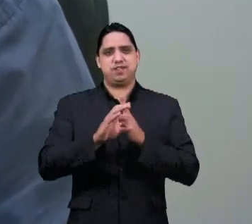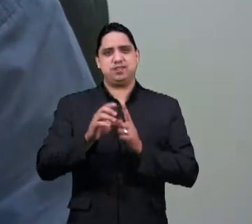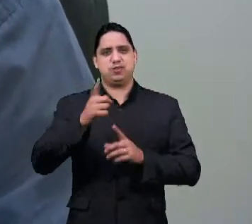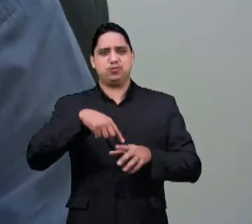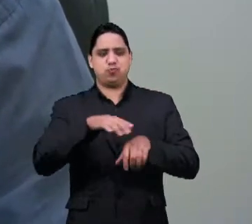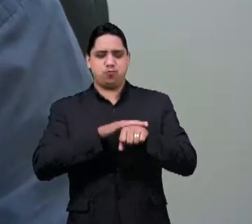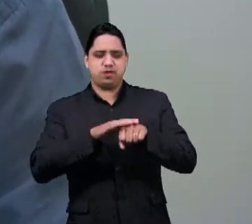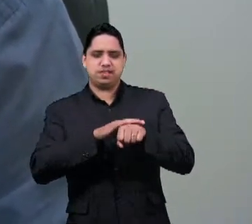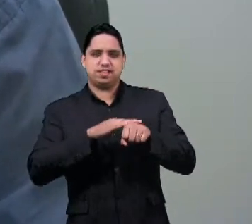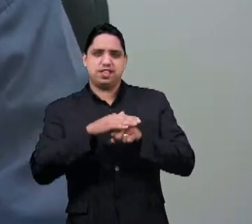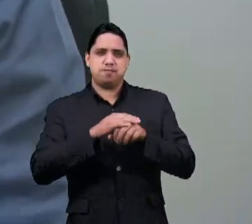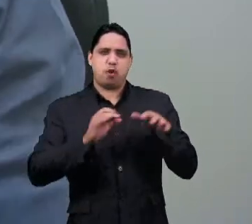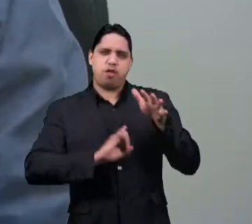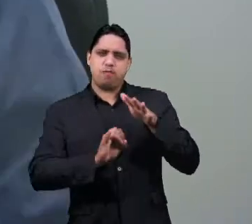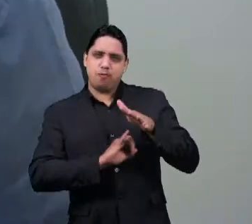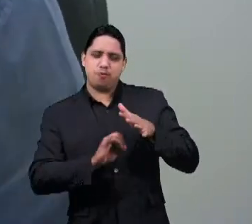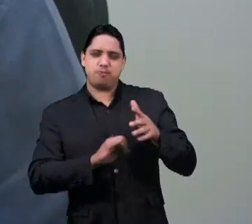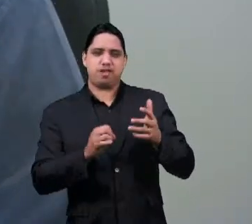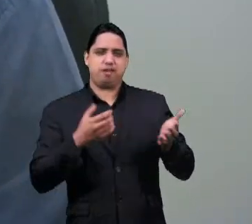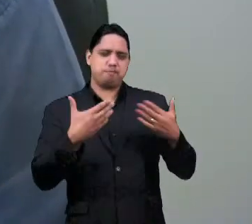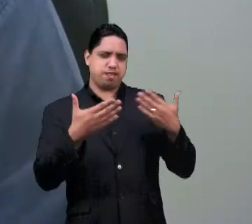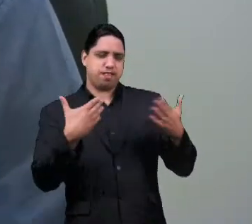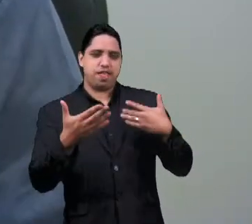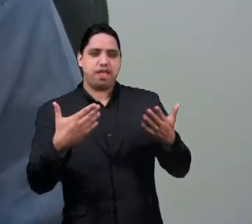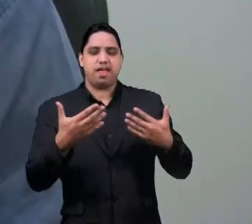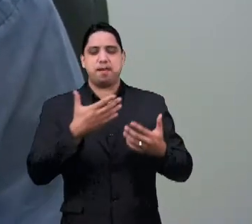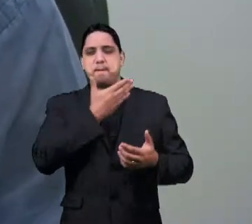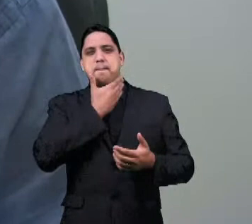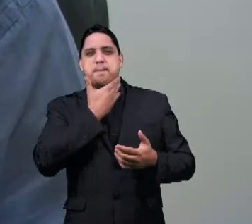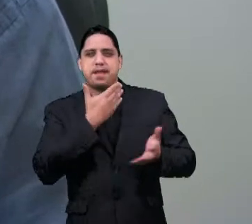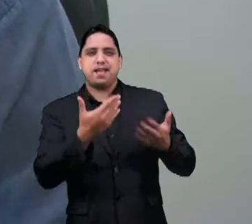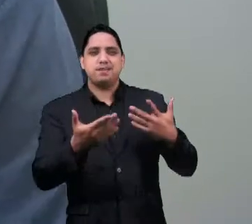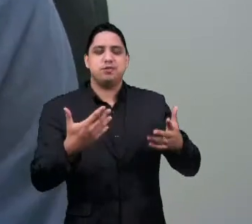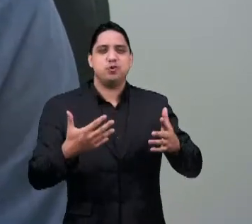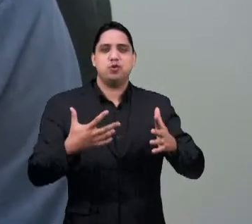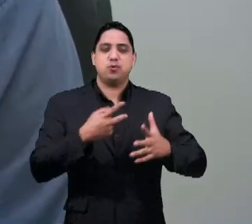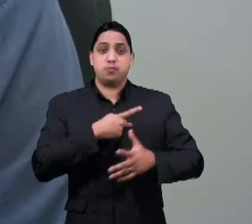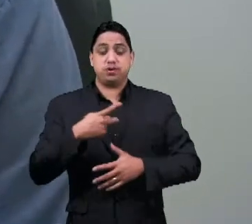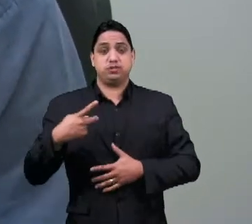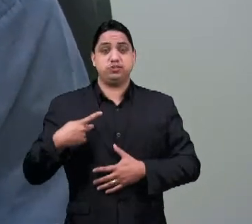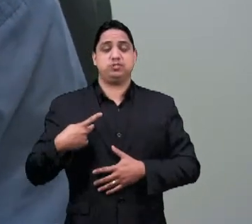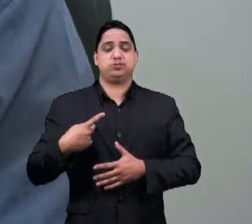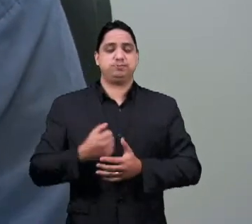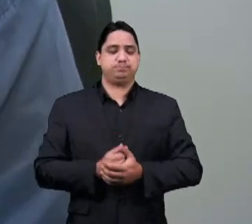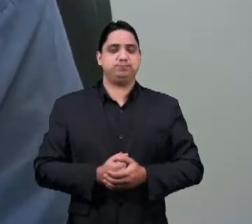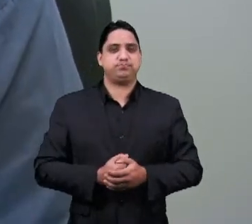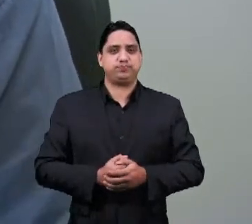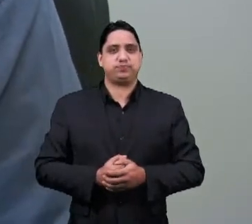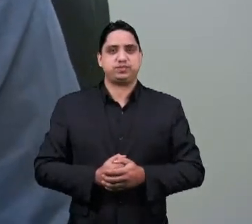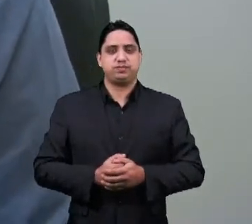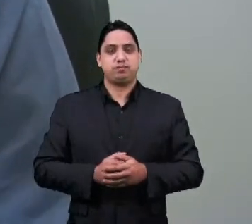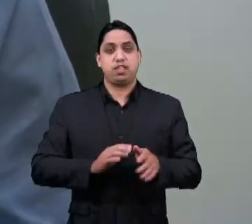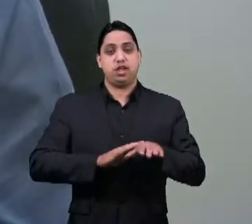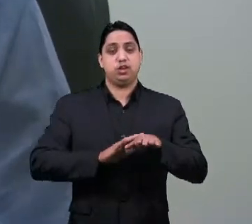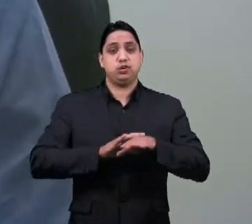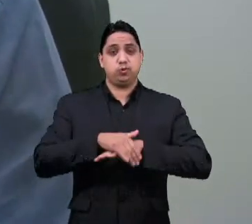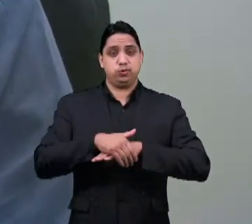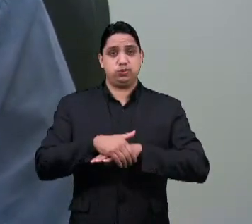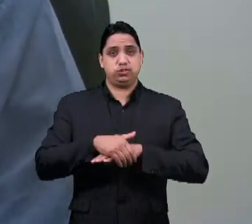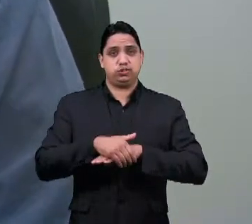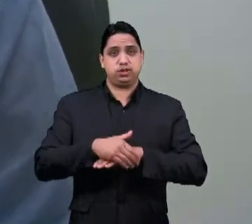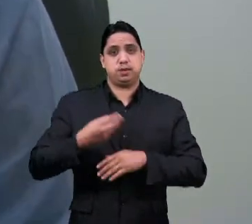informal, mas muito interessante, com os pastores que toda noite trazem